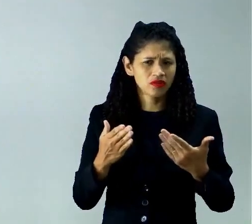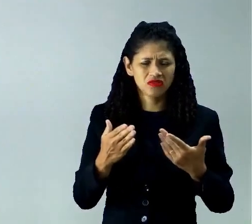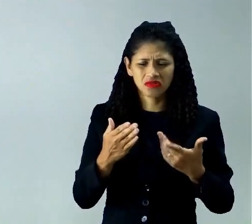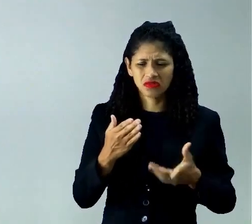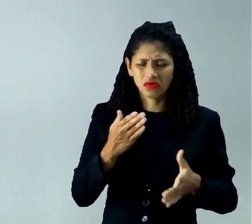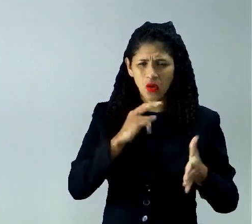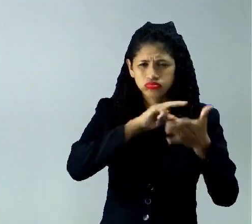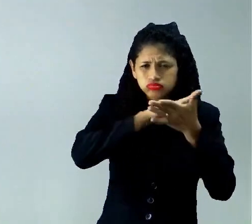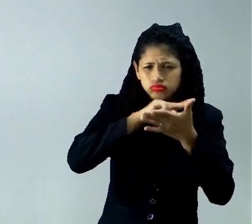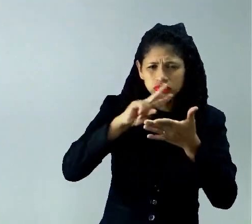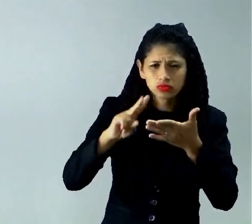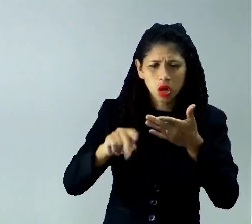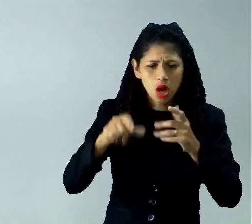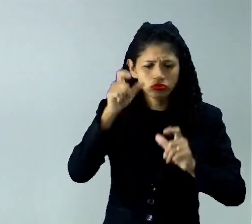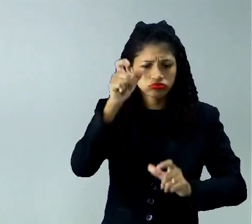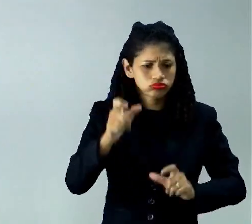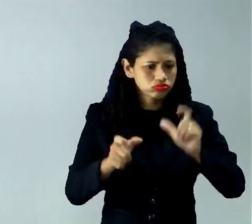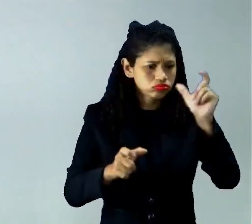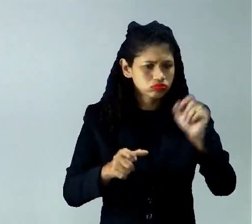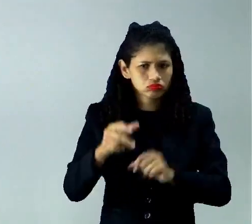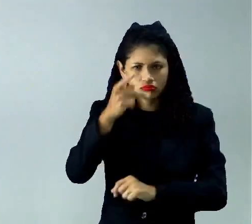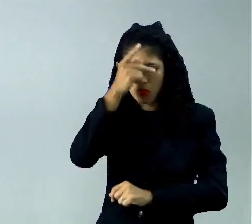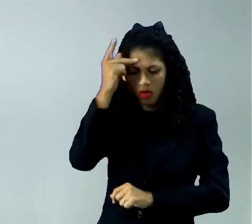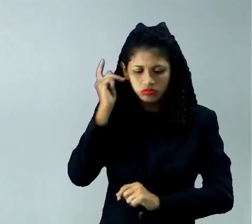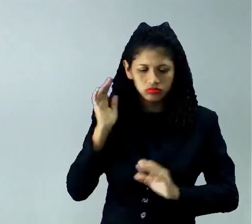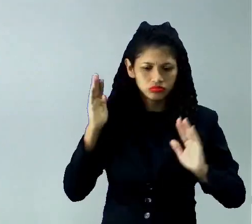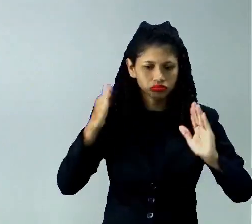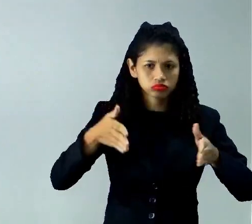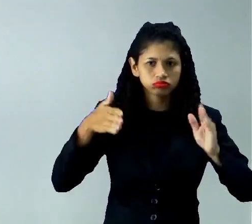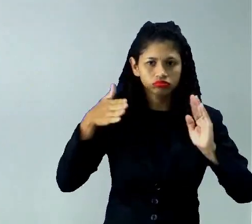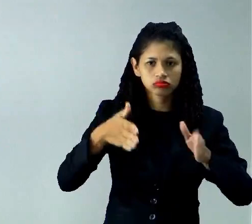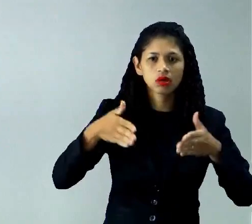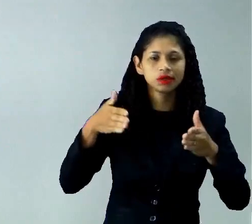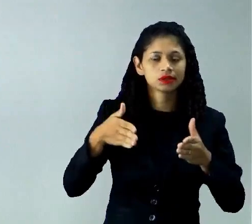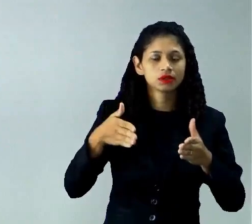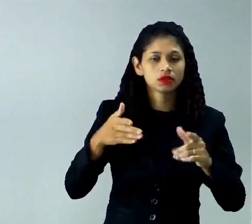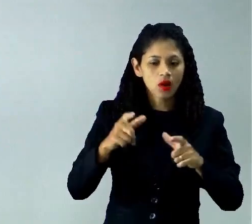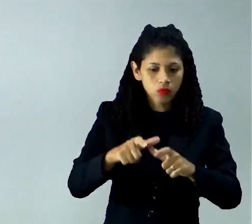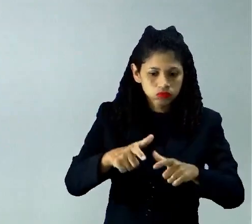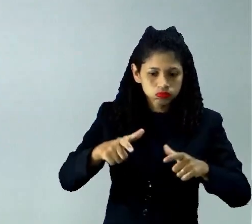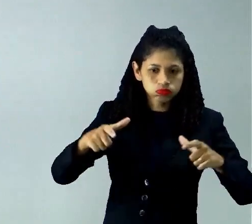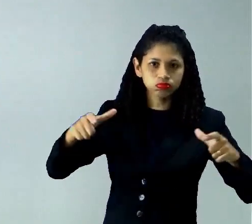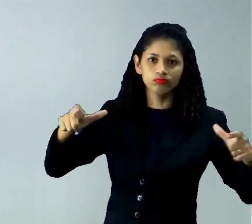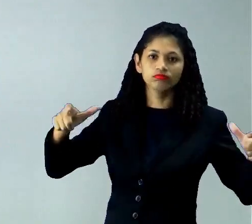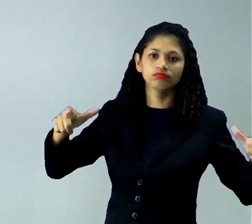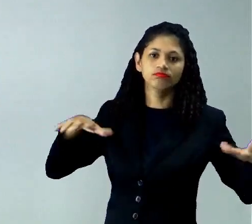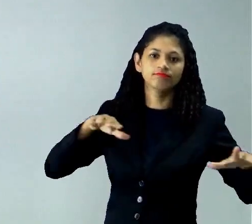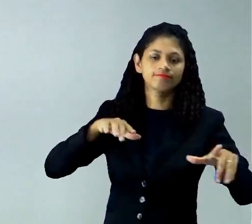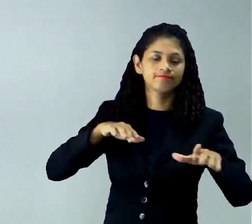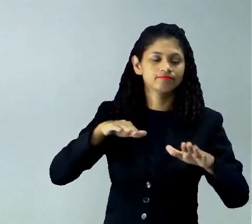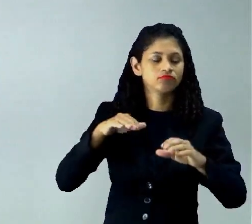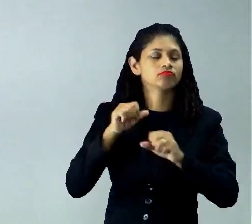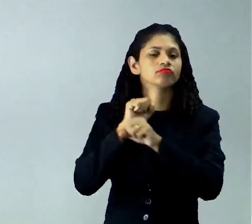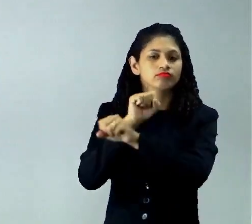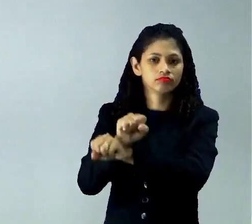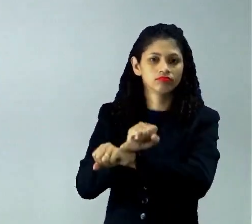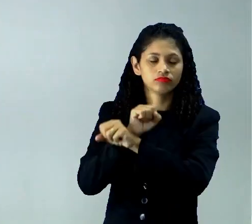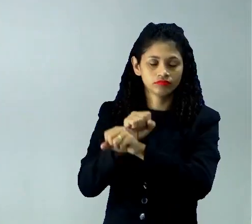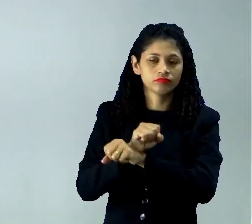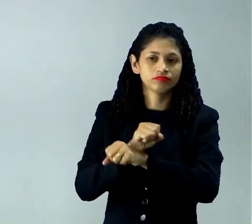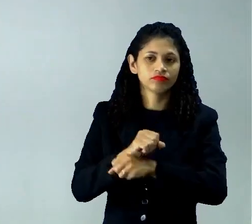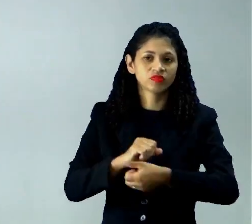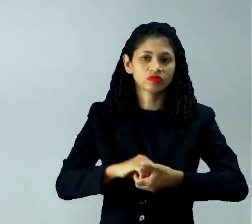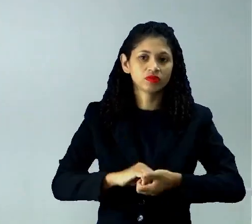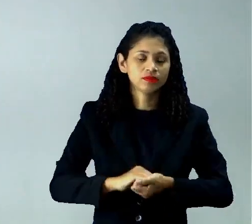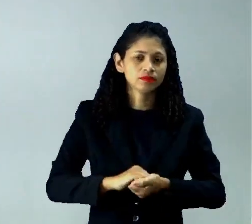A gente observou na aula de hoje que os navios negreiros eram chamados de tumbeiros, então boa parte dessa carga acabava ficando pelo meio do caminho, né?